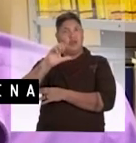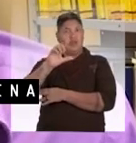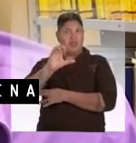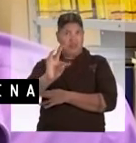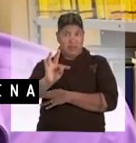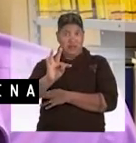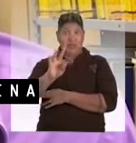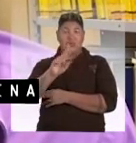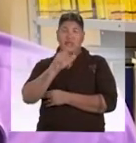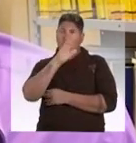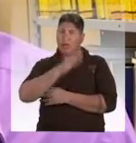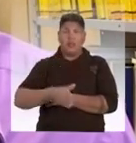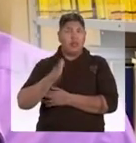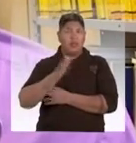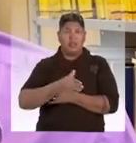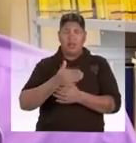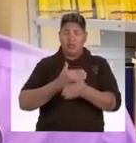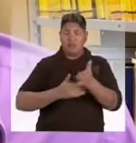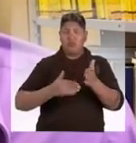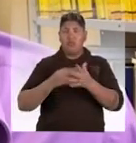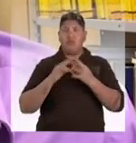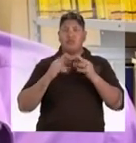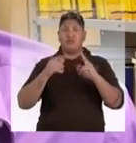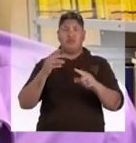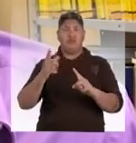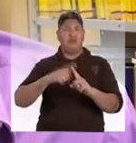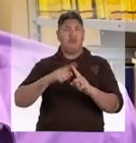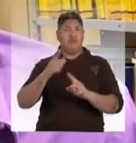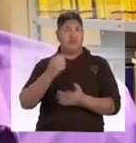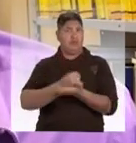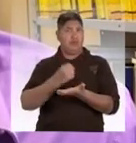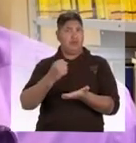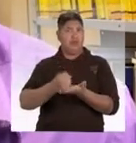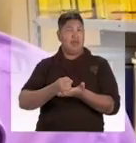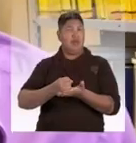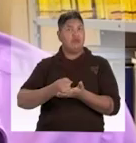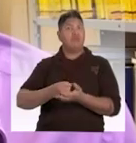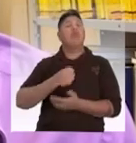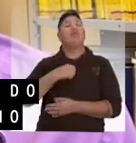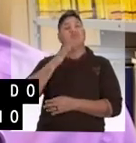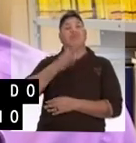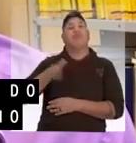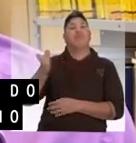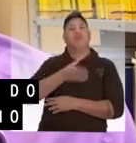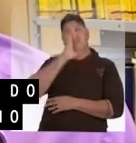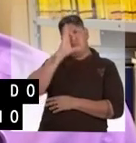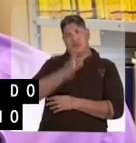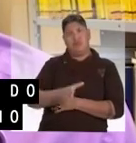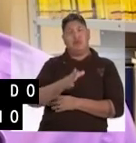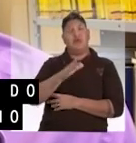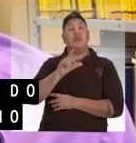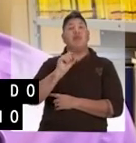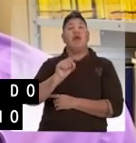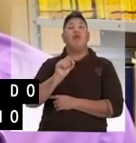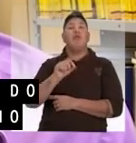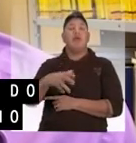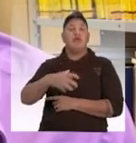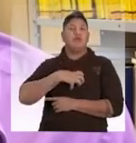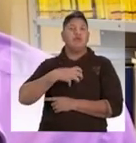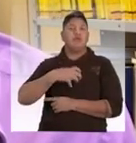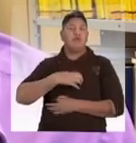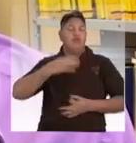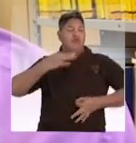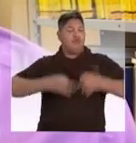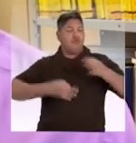da CLT, que considera nulas essas contratações fraudulentas. A rescisão indireta do contrato de trabalho é